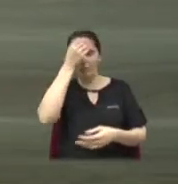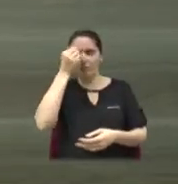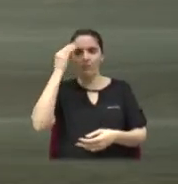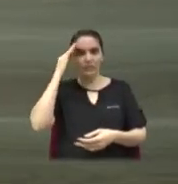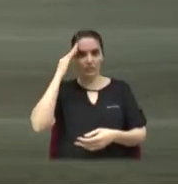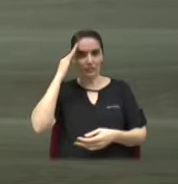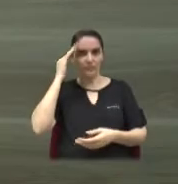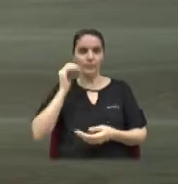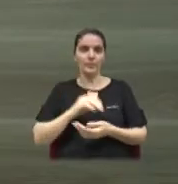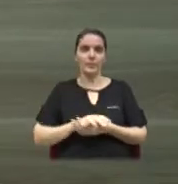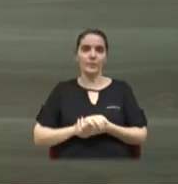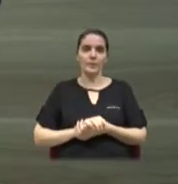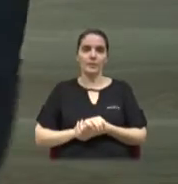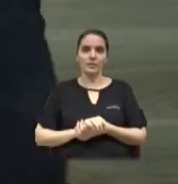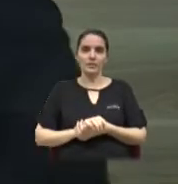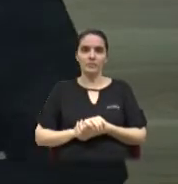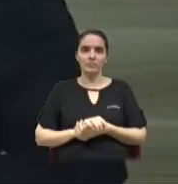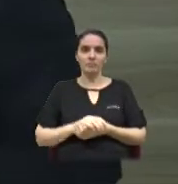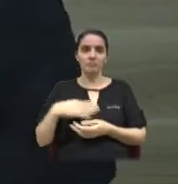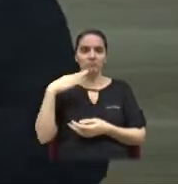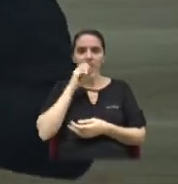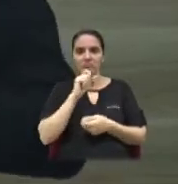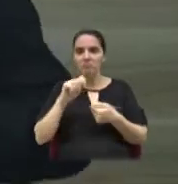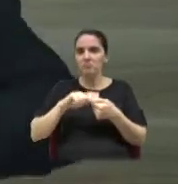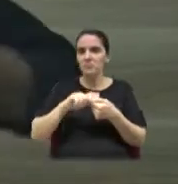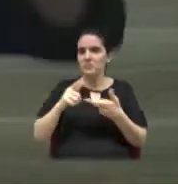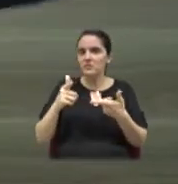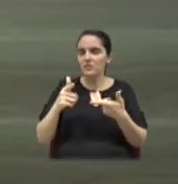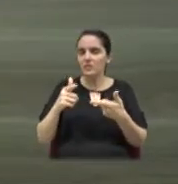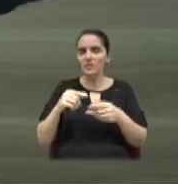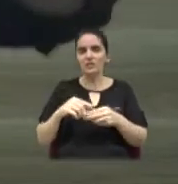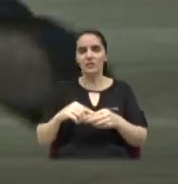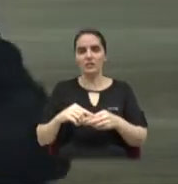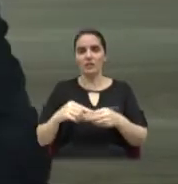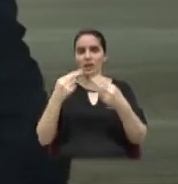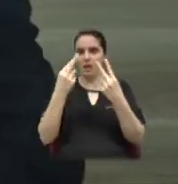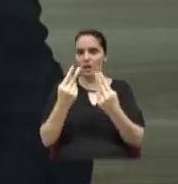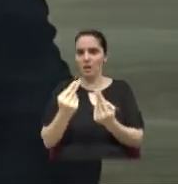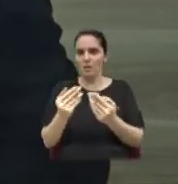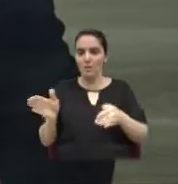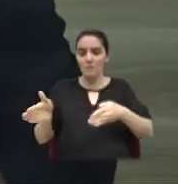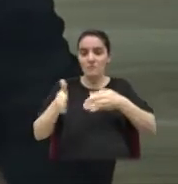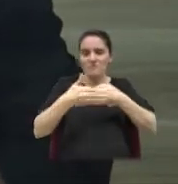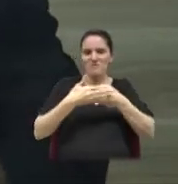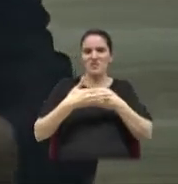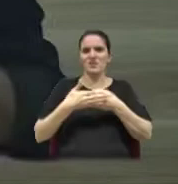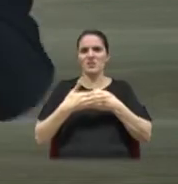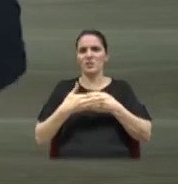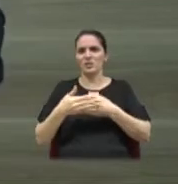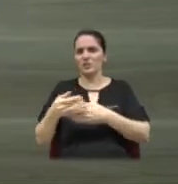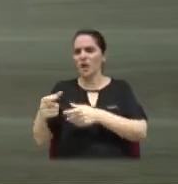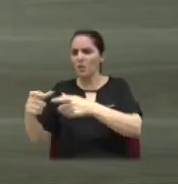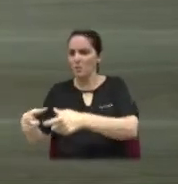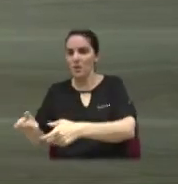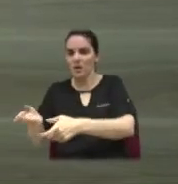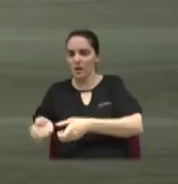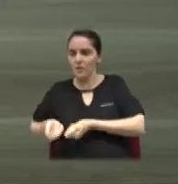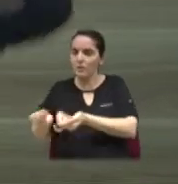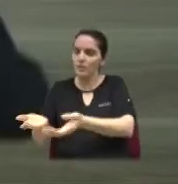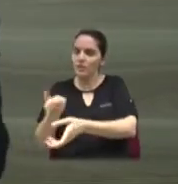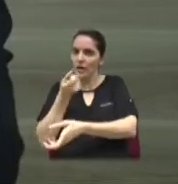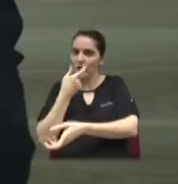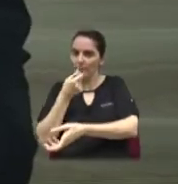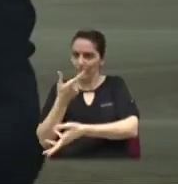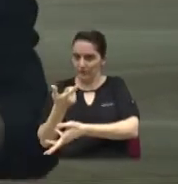o apressar acabou fazendo, porque quantas coisas como o fechamento da farmácia, daqui dos pontos